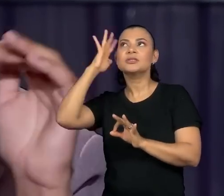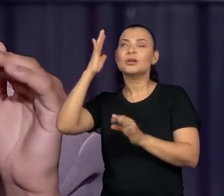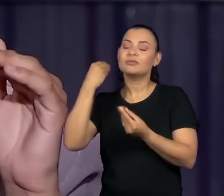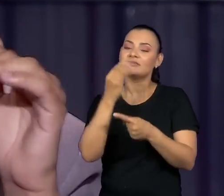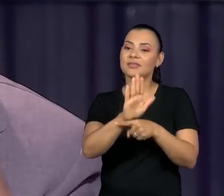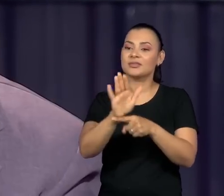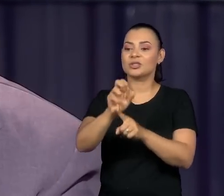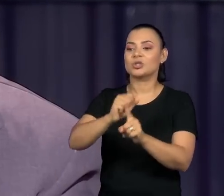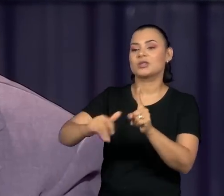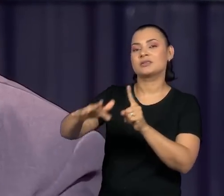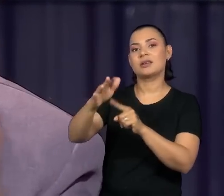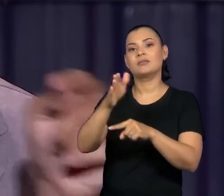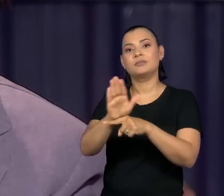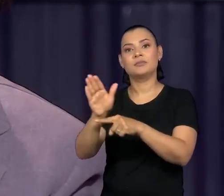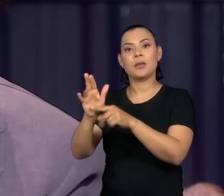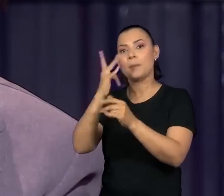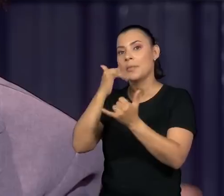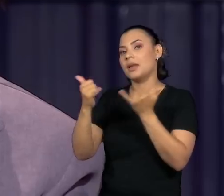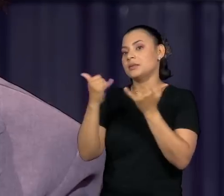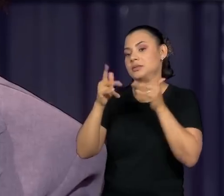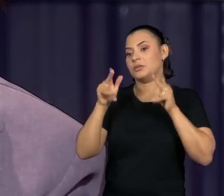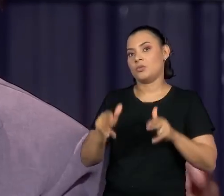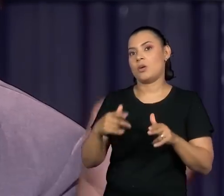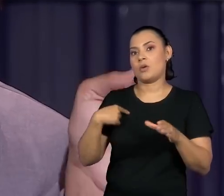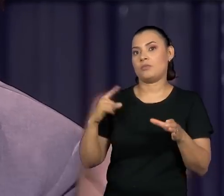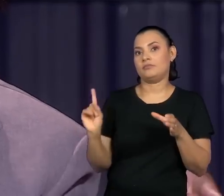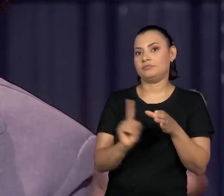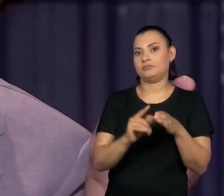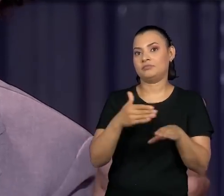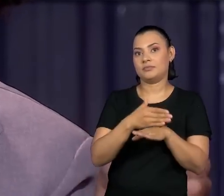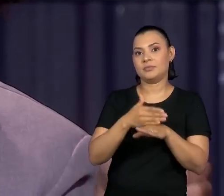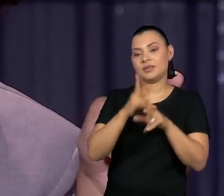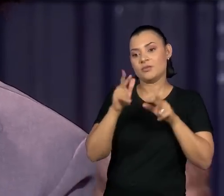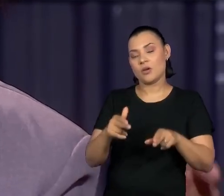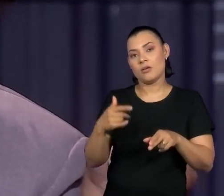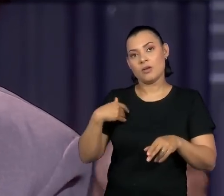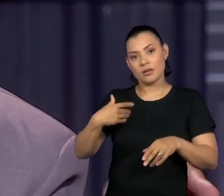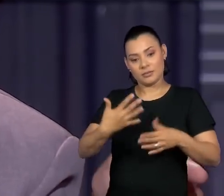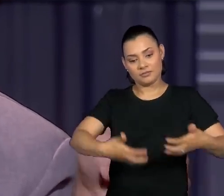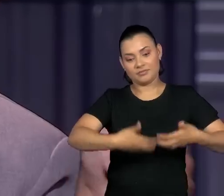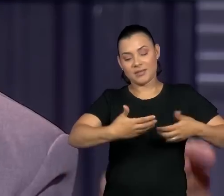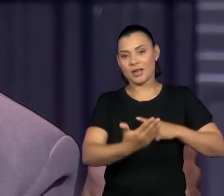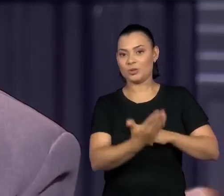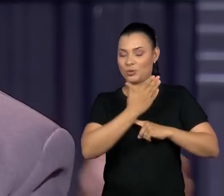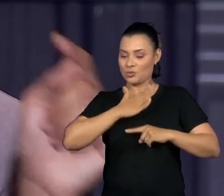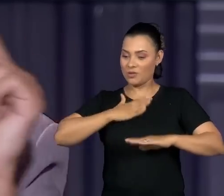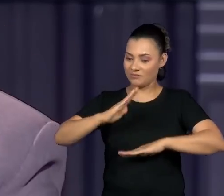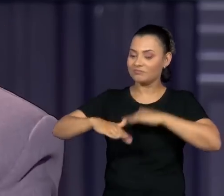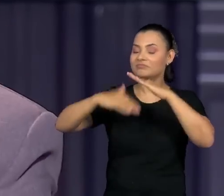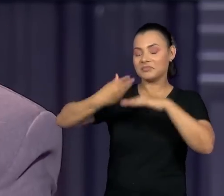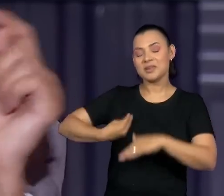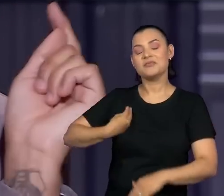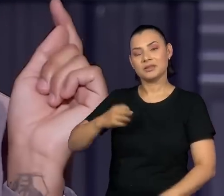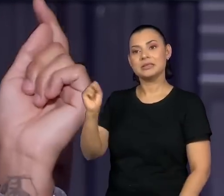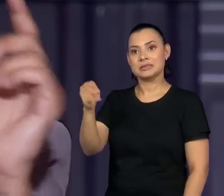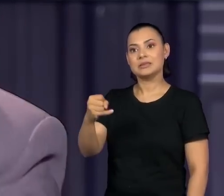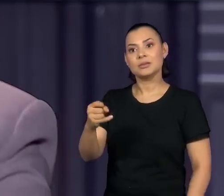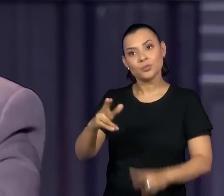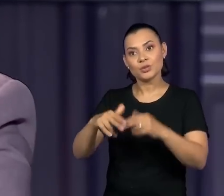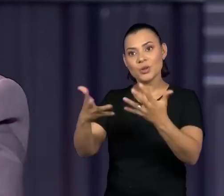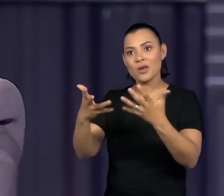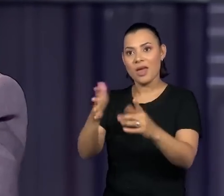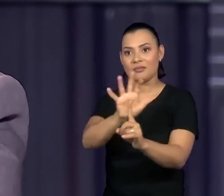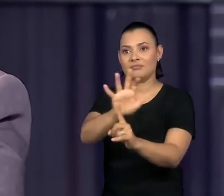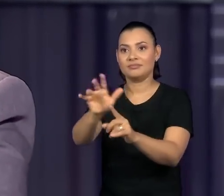projeto social, por exemplo, parecido com o que eu fiz parte, porque ele foi responsável também por muita ressignificação da minha vida, de